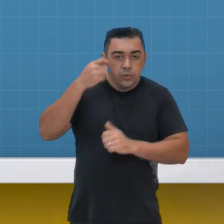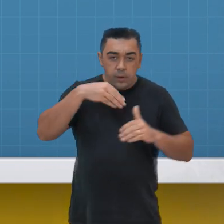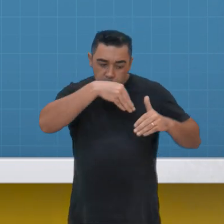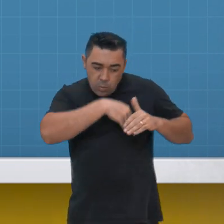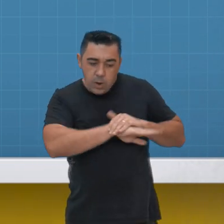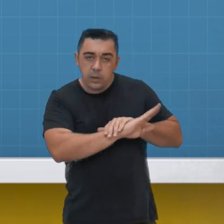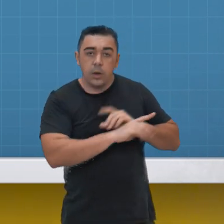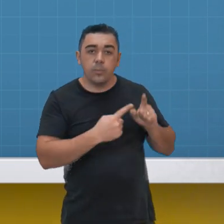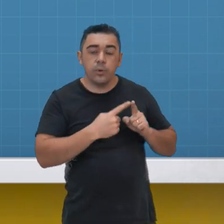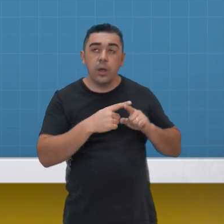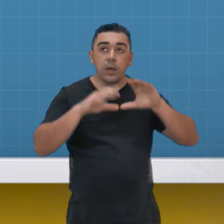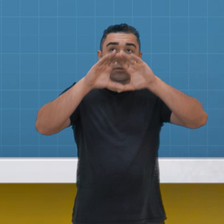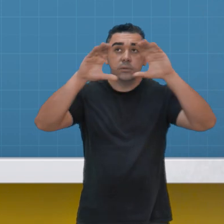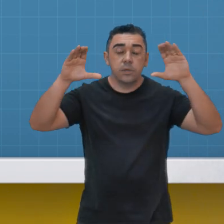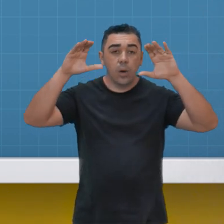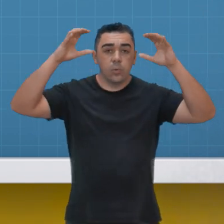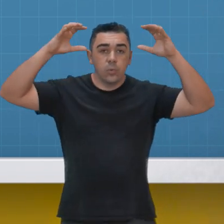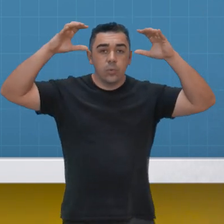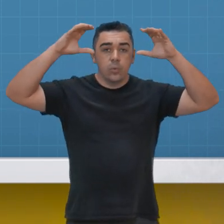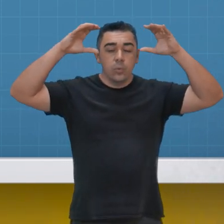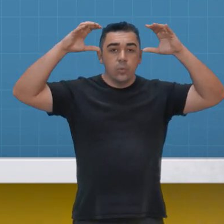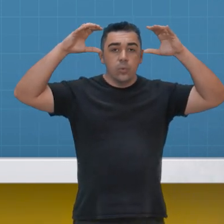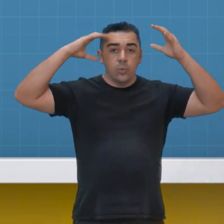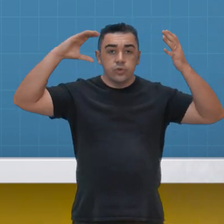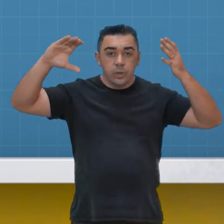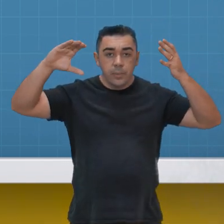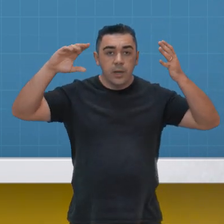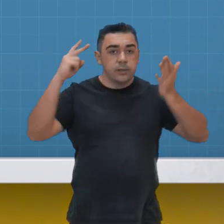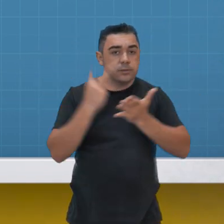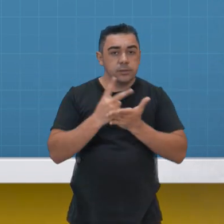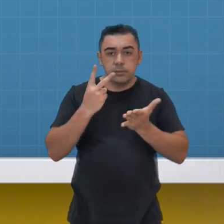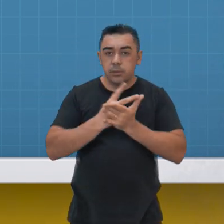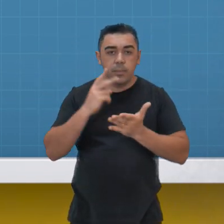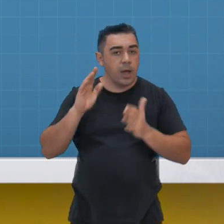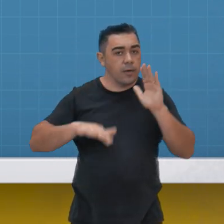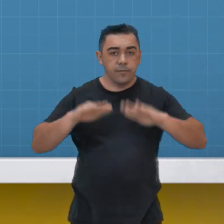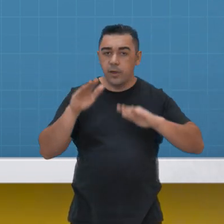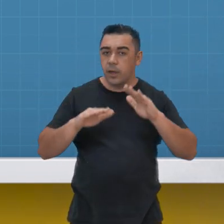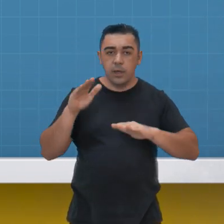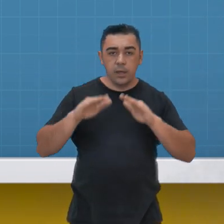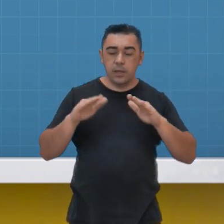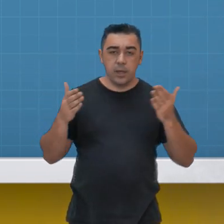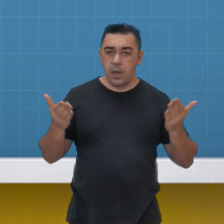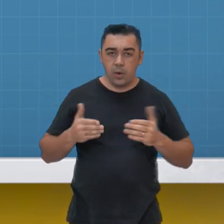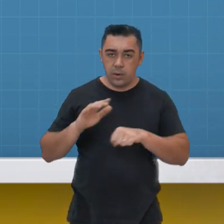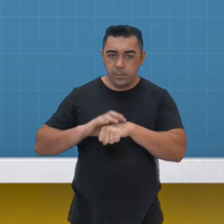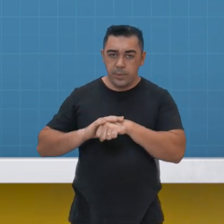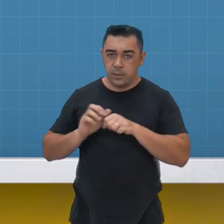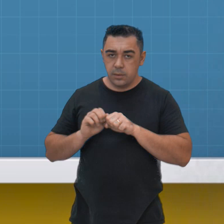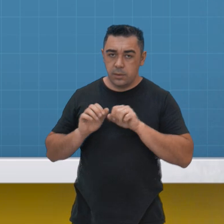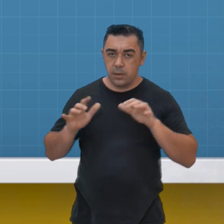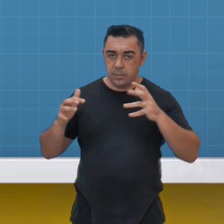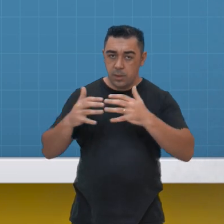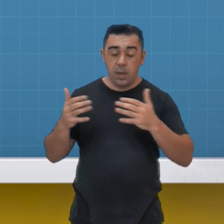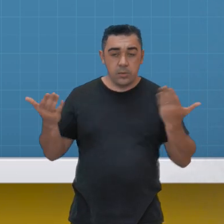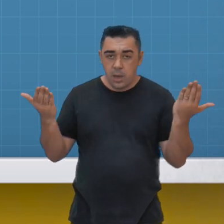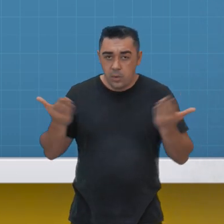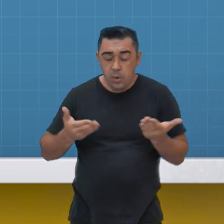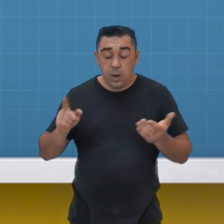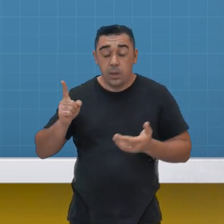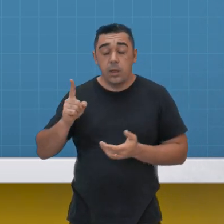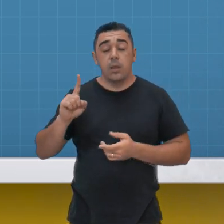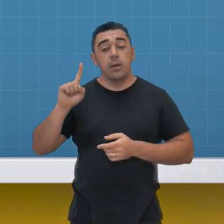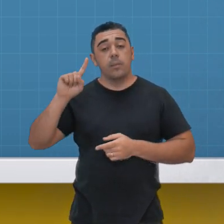na bolsa, porque o céu de Curitiba é um céu, muitas vezes, não agora na pandemia, porque agora é outra